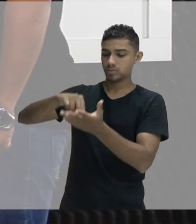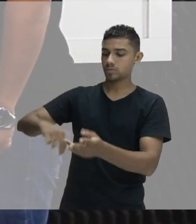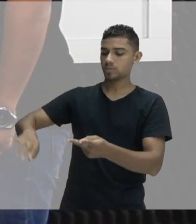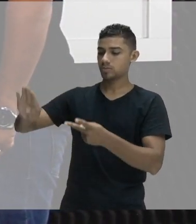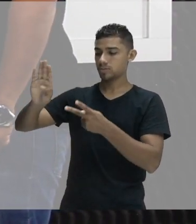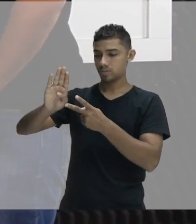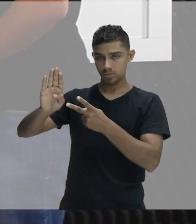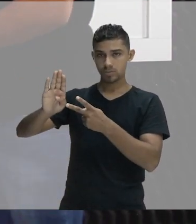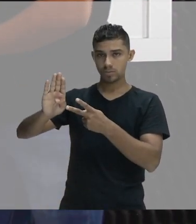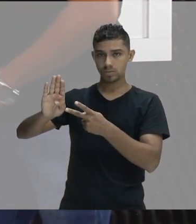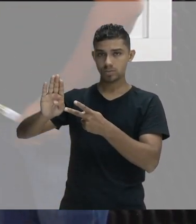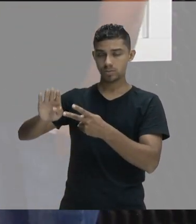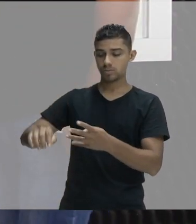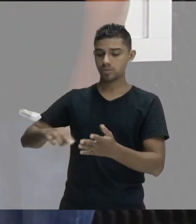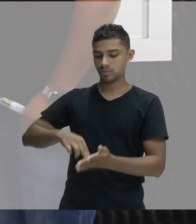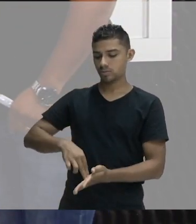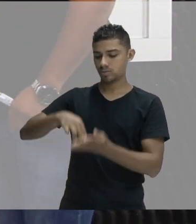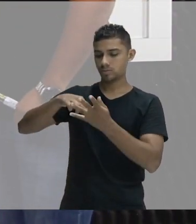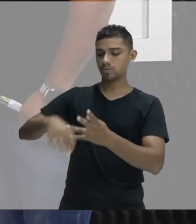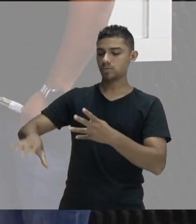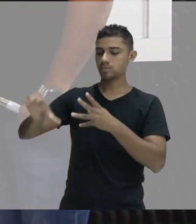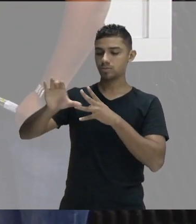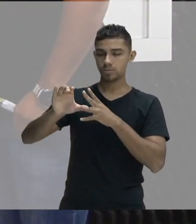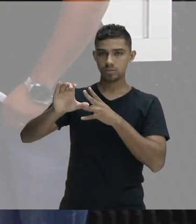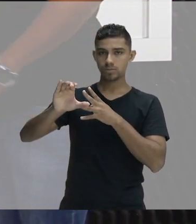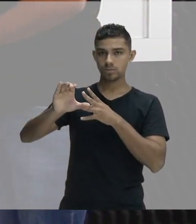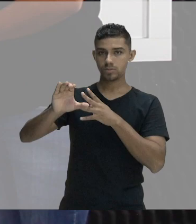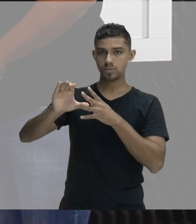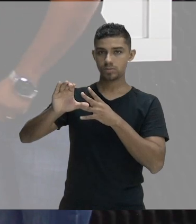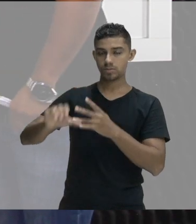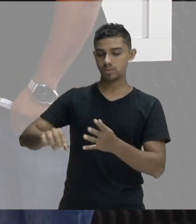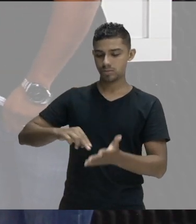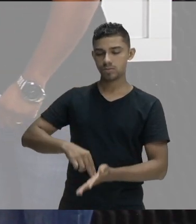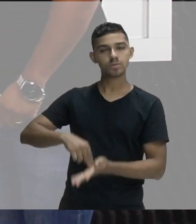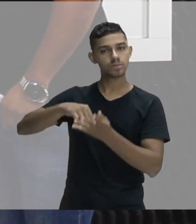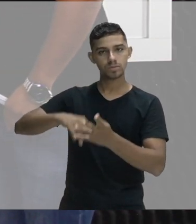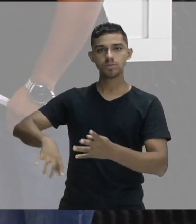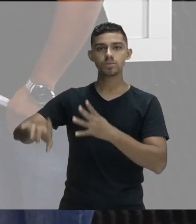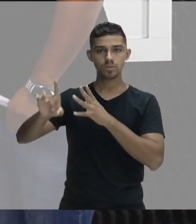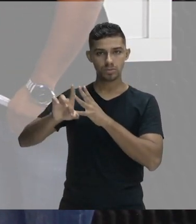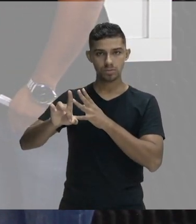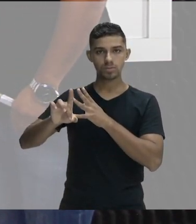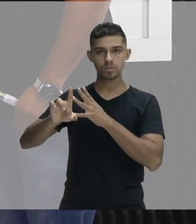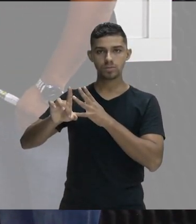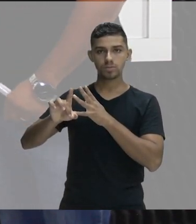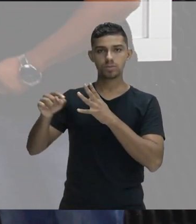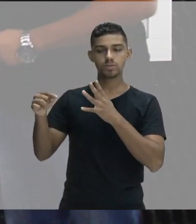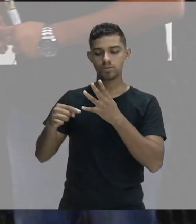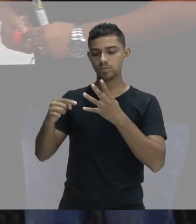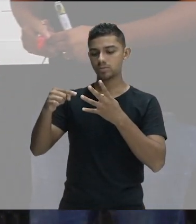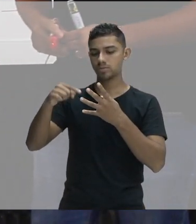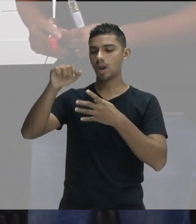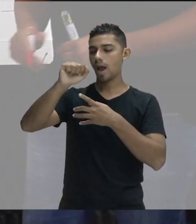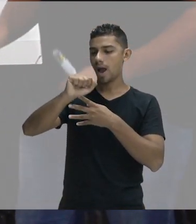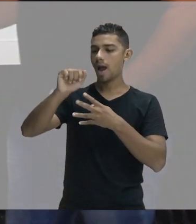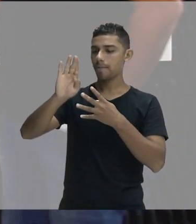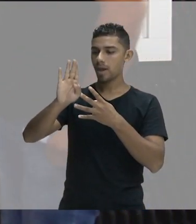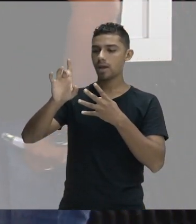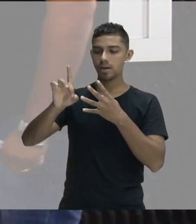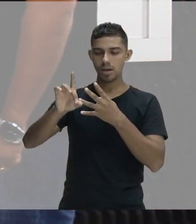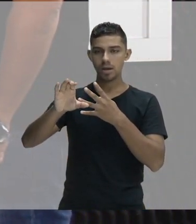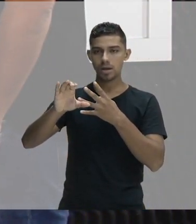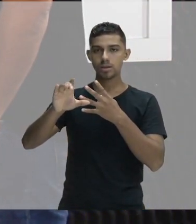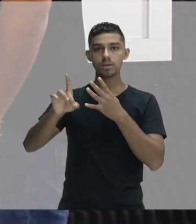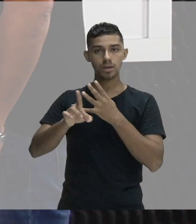elevador B, pode ir pelo elevador C e pode ir pelo elevador D. Então ele vai